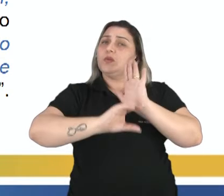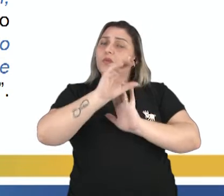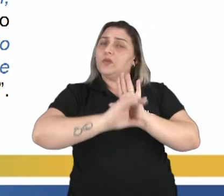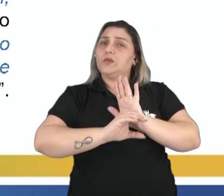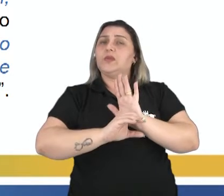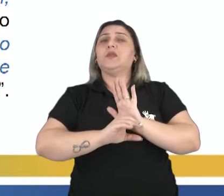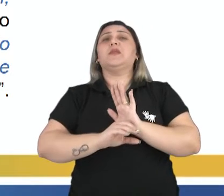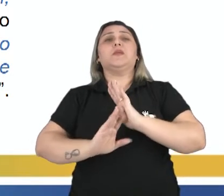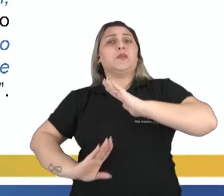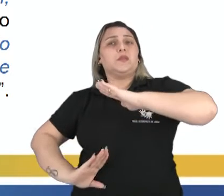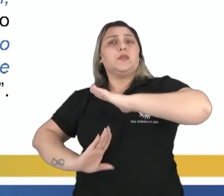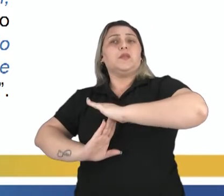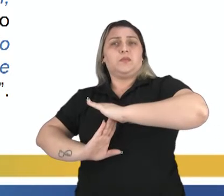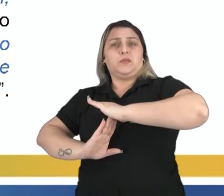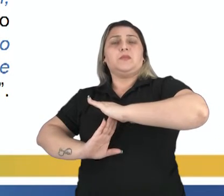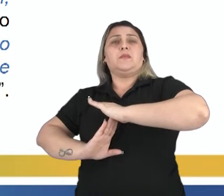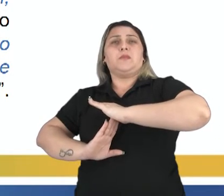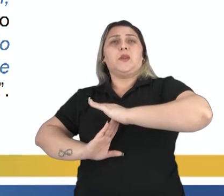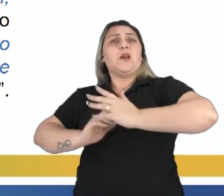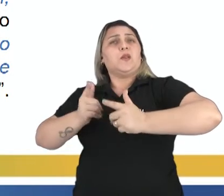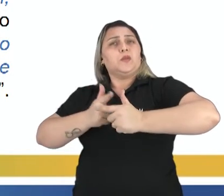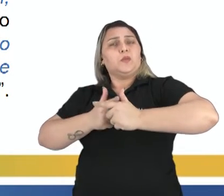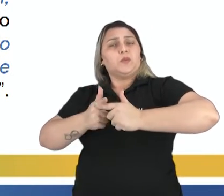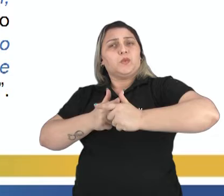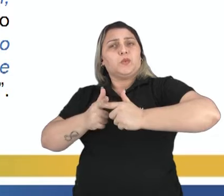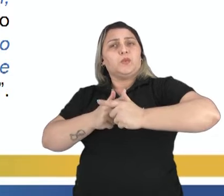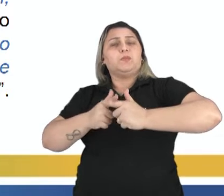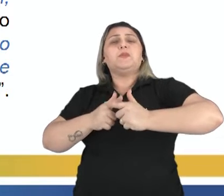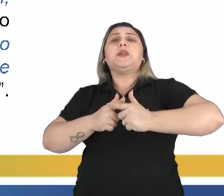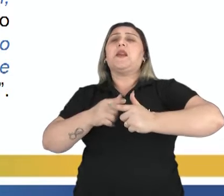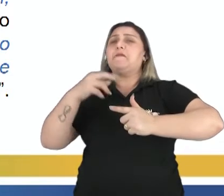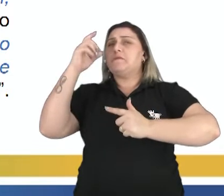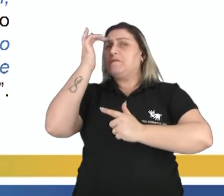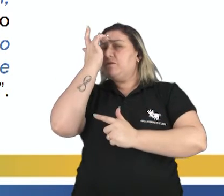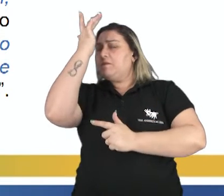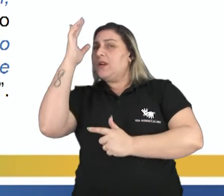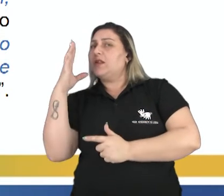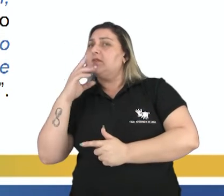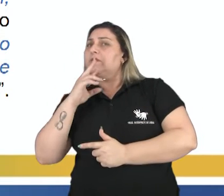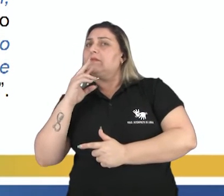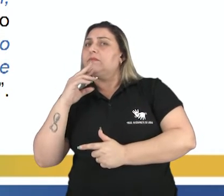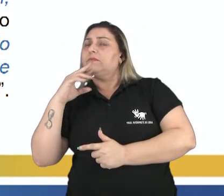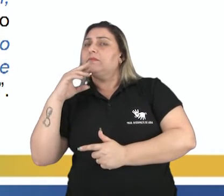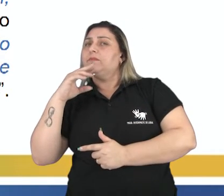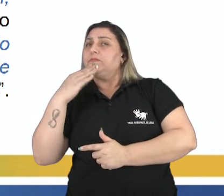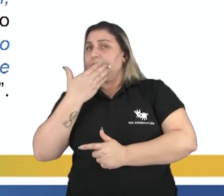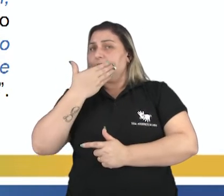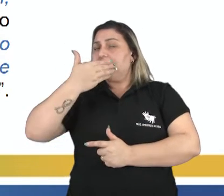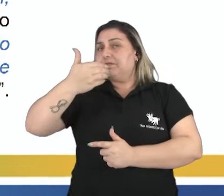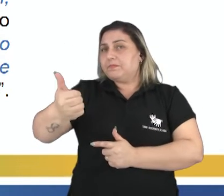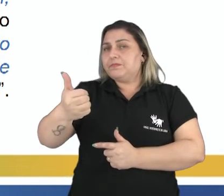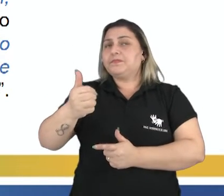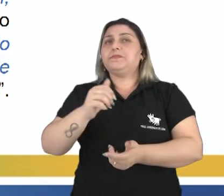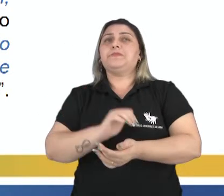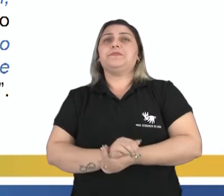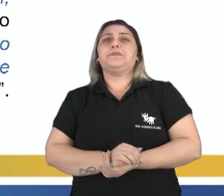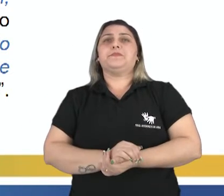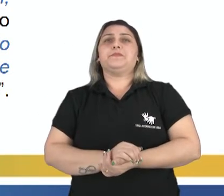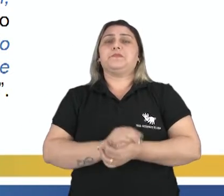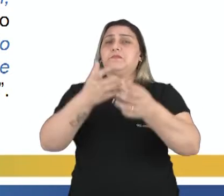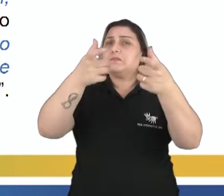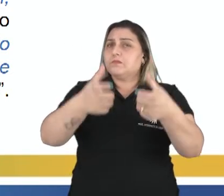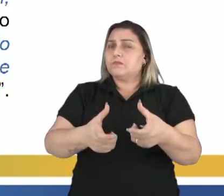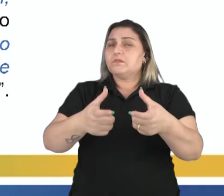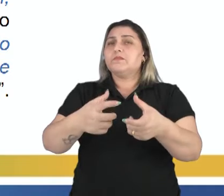a qual se delimita, aos problemas que é suposto de resolver. Absoluto pela coordenação que opera, pelo lugar